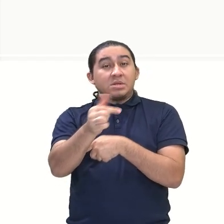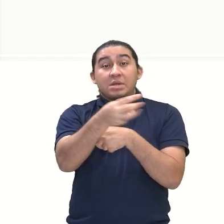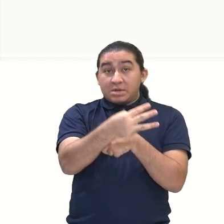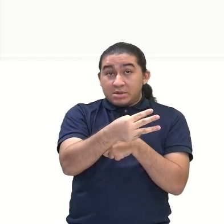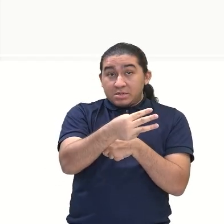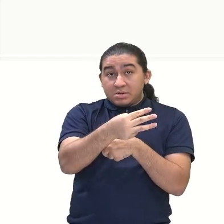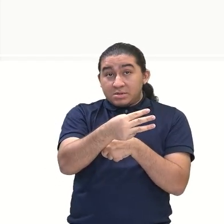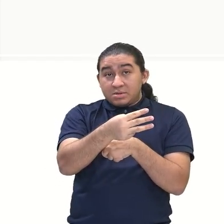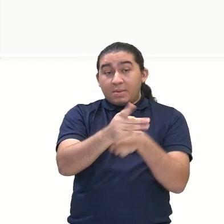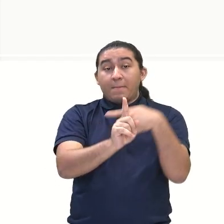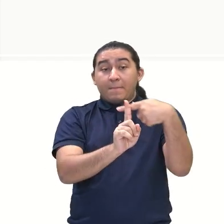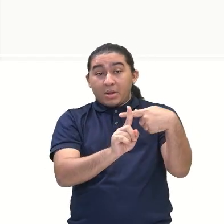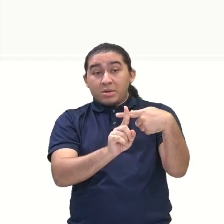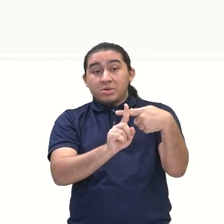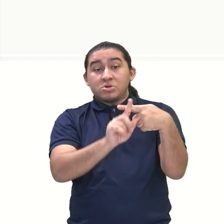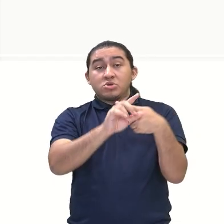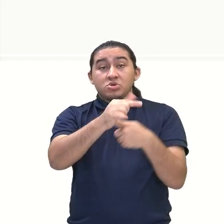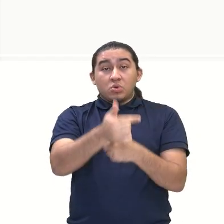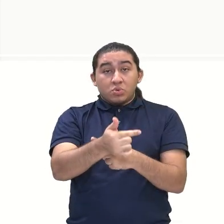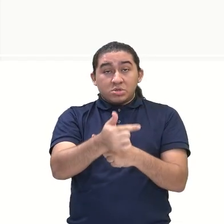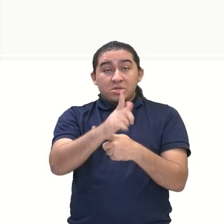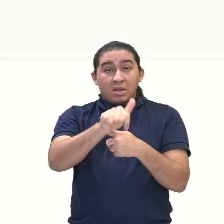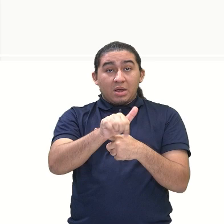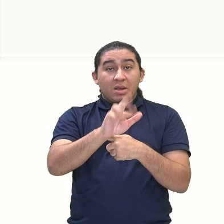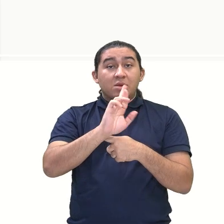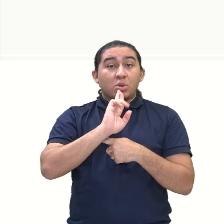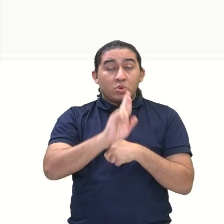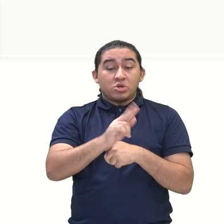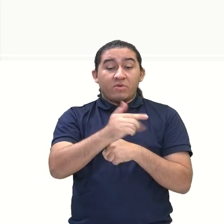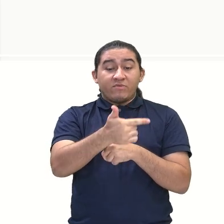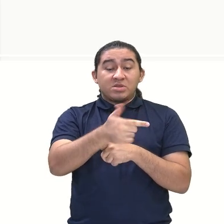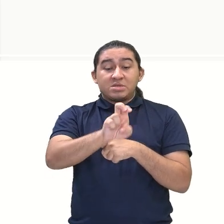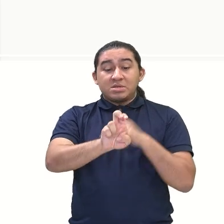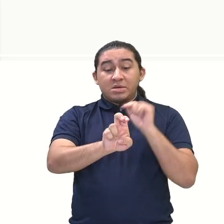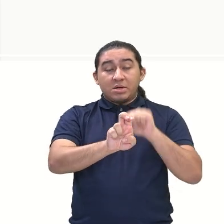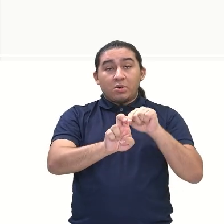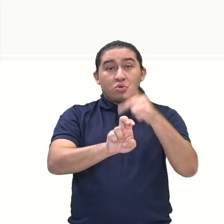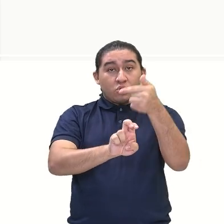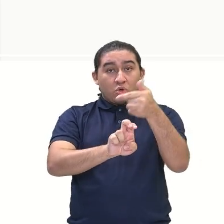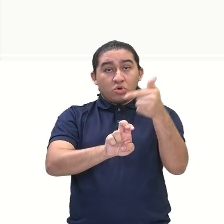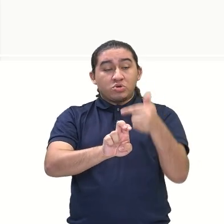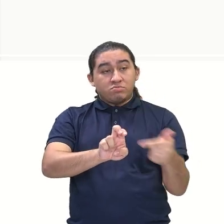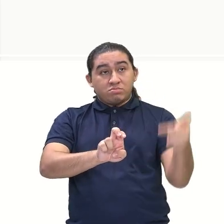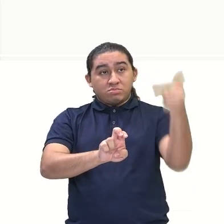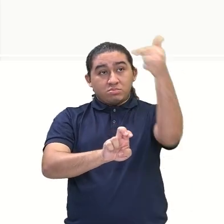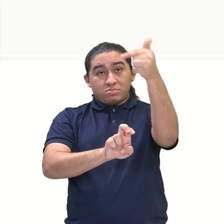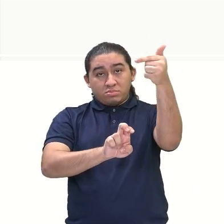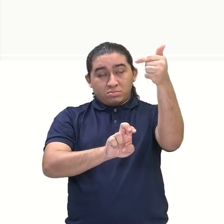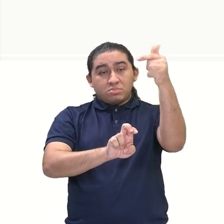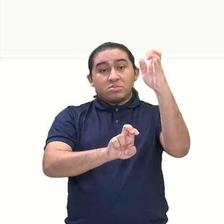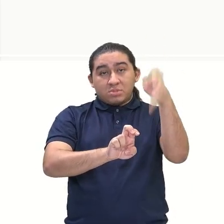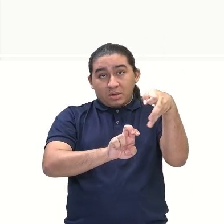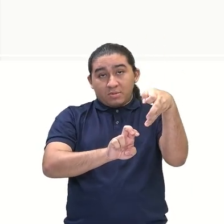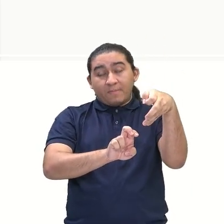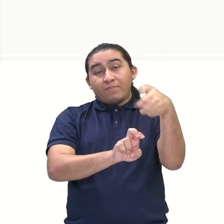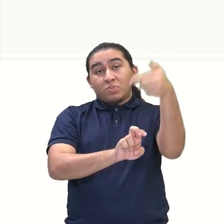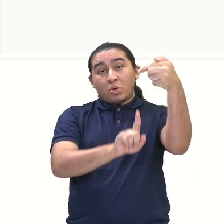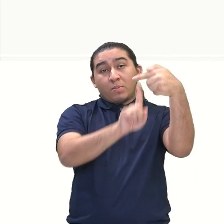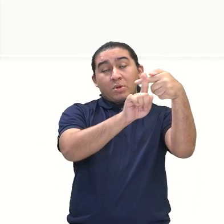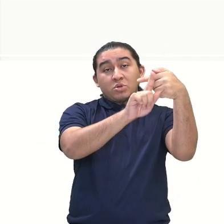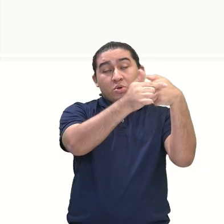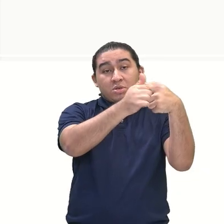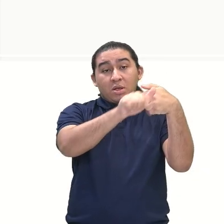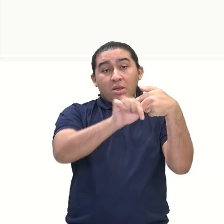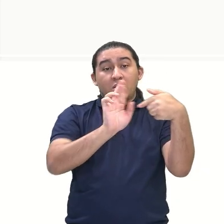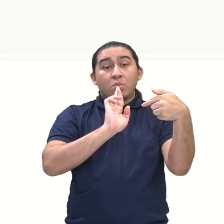23. 23 mais 2, 25. Coloca 5 sobre 2. Beleza? 2 mais